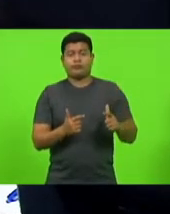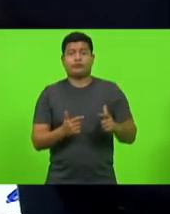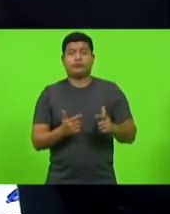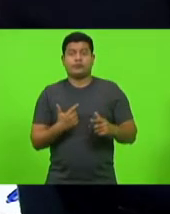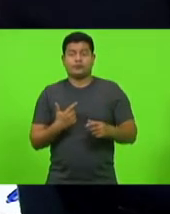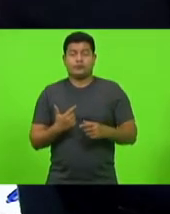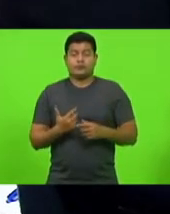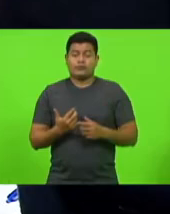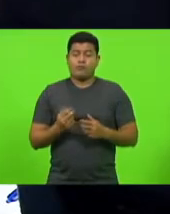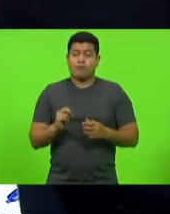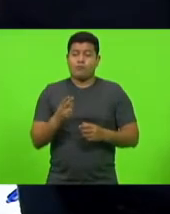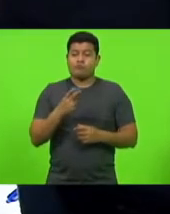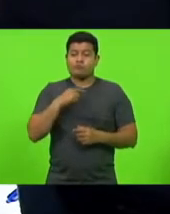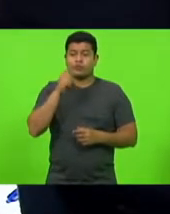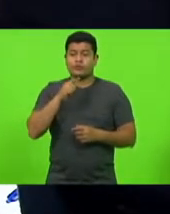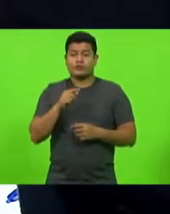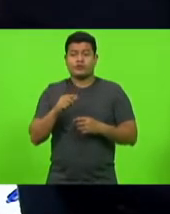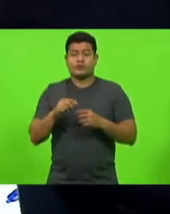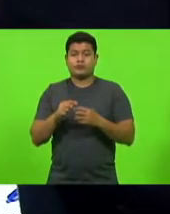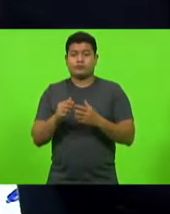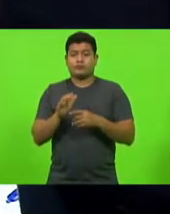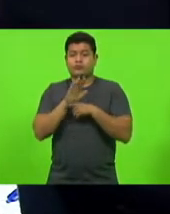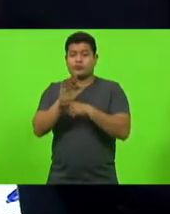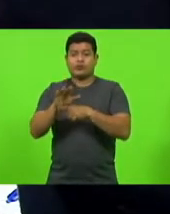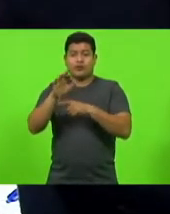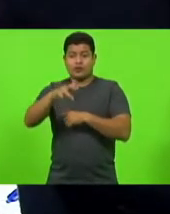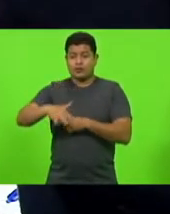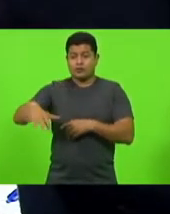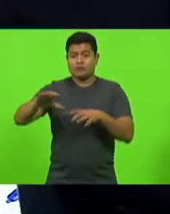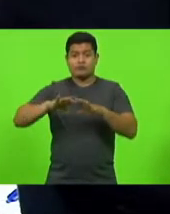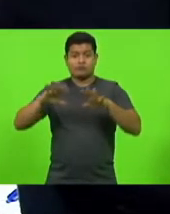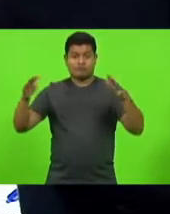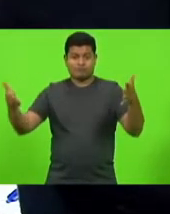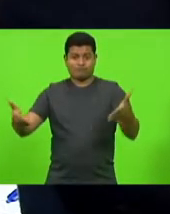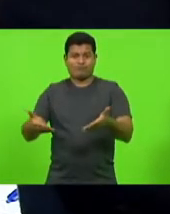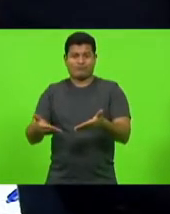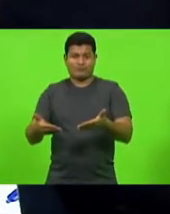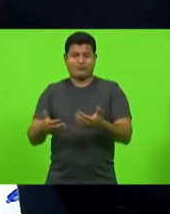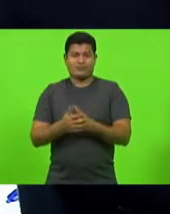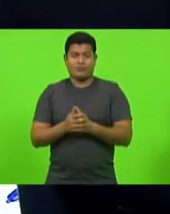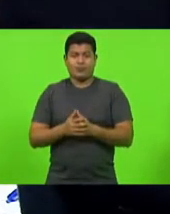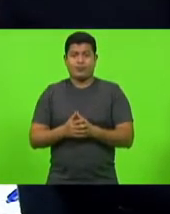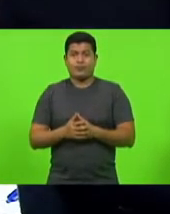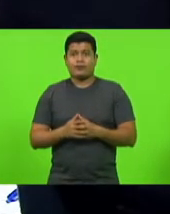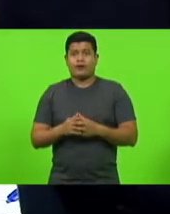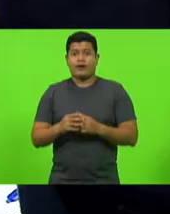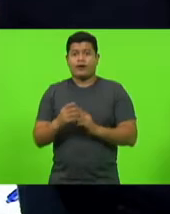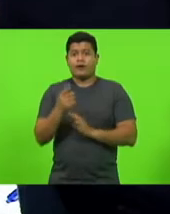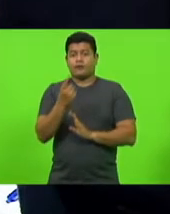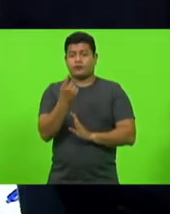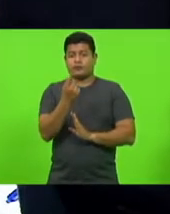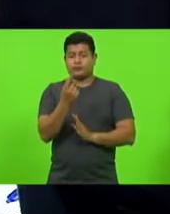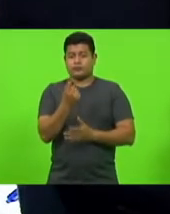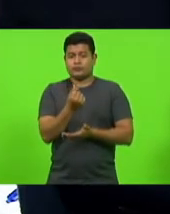a região toda. E praticamente financiamentos, obras viárias,